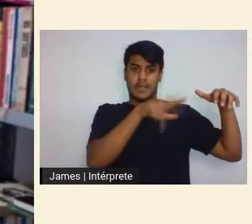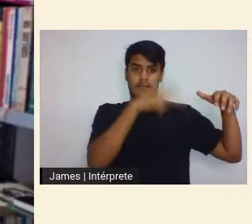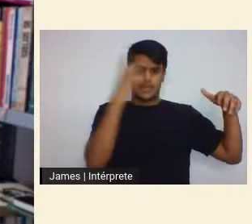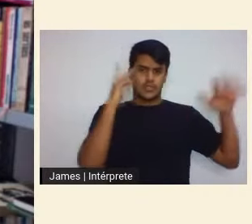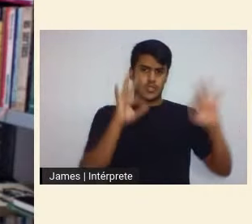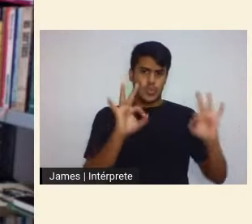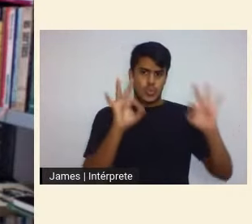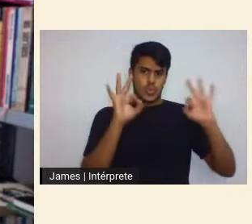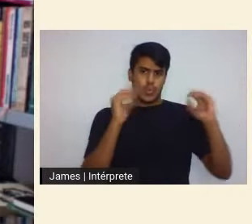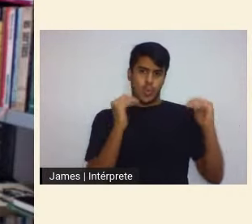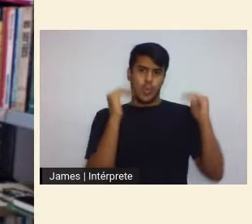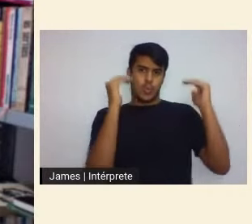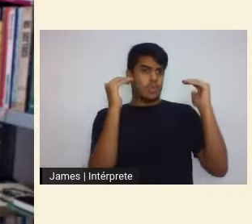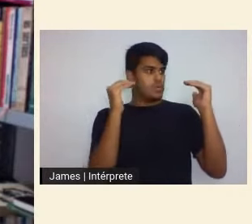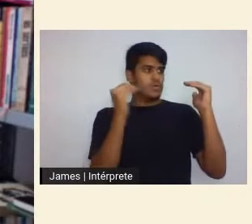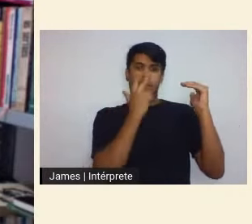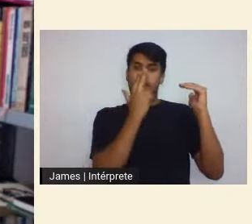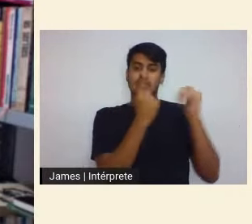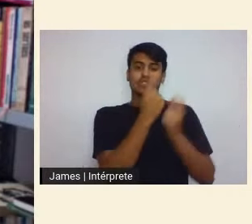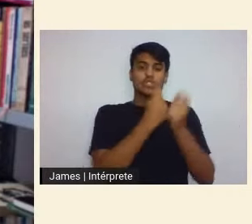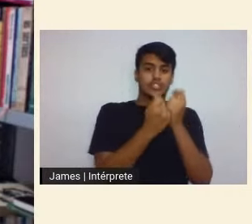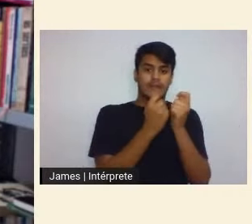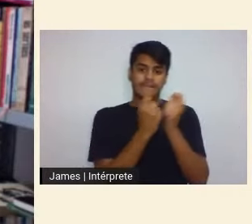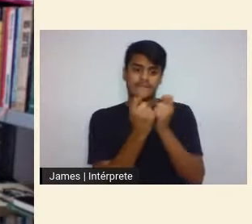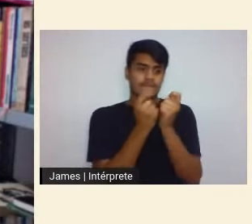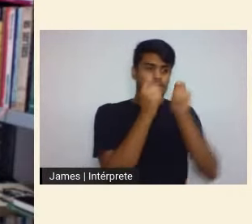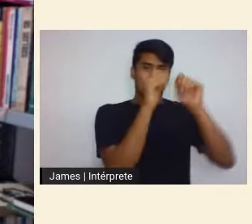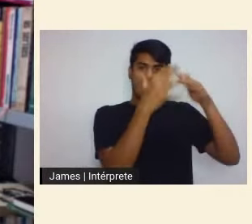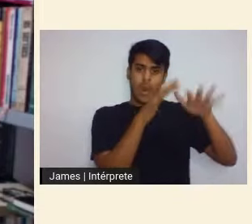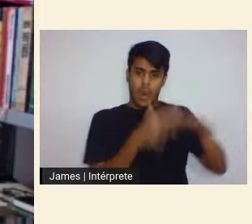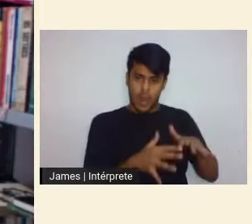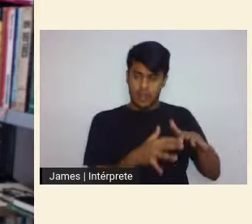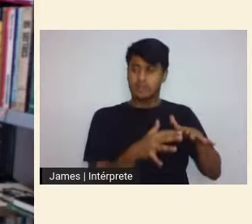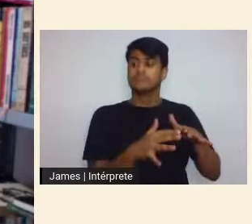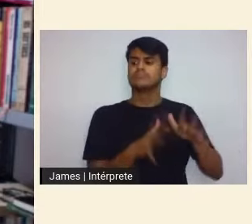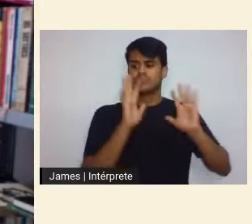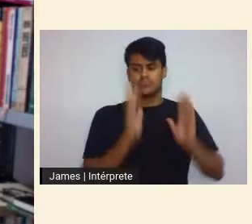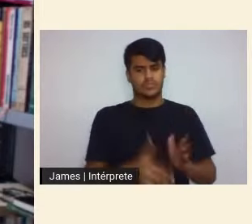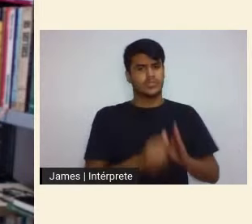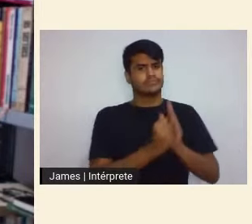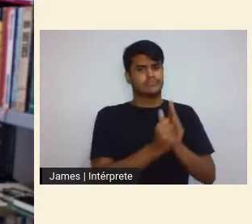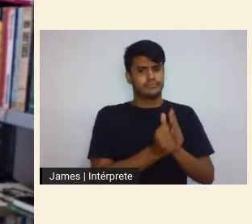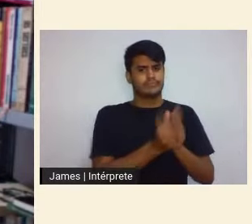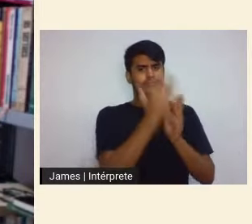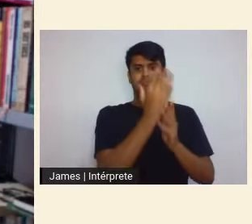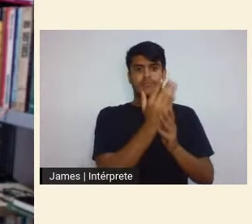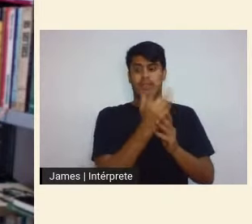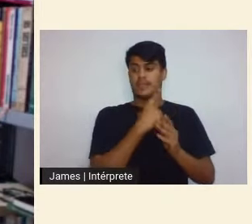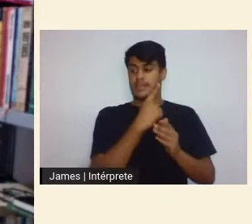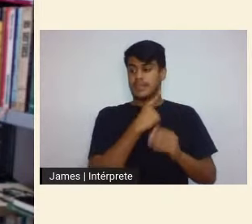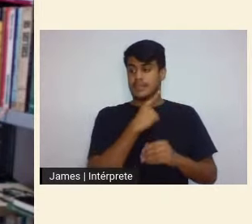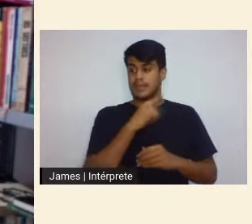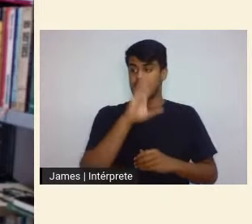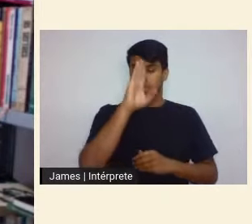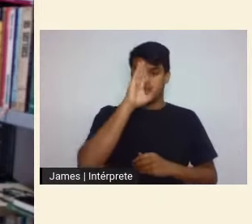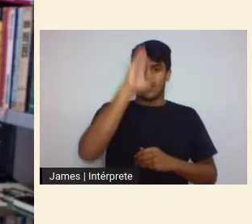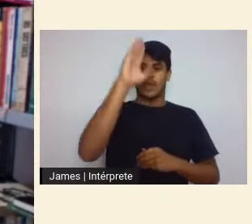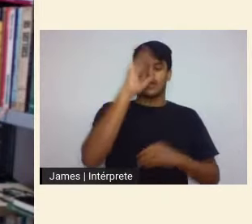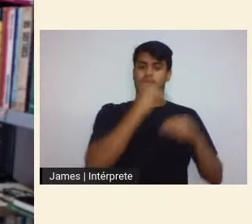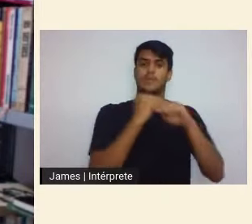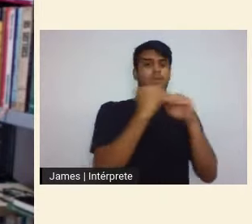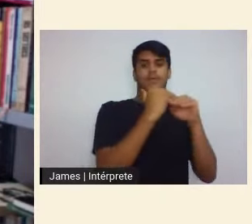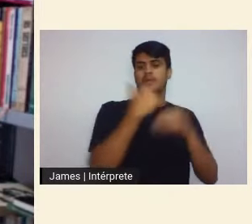perdendo espaço econômico e político, né? Já perderam a hegemonia política e econômica do